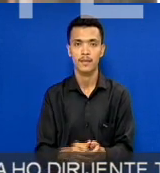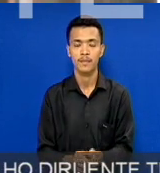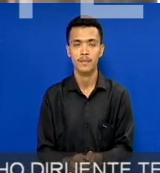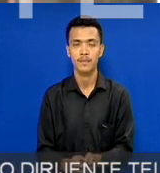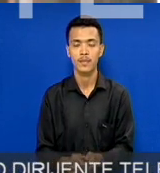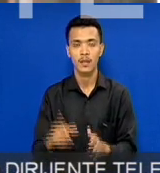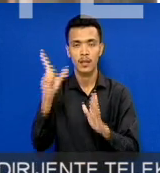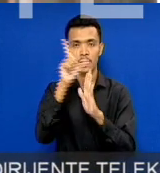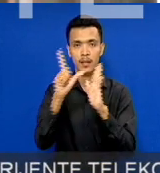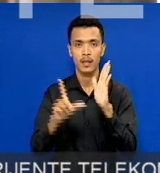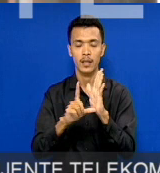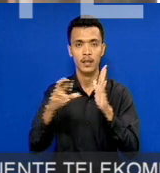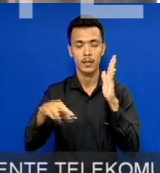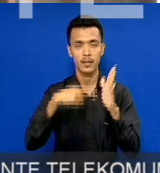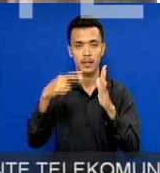kodiku